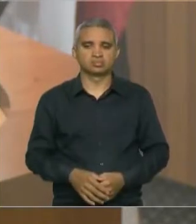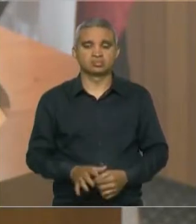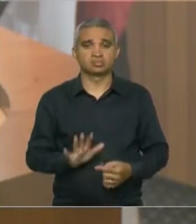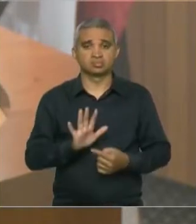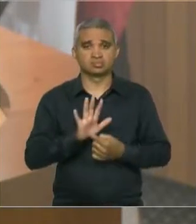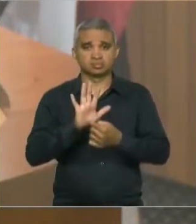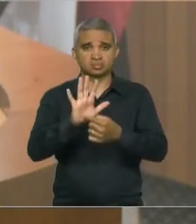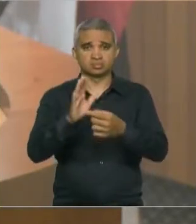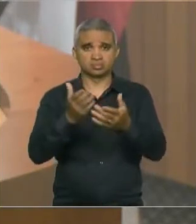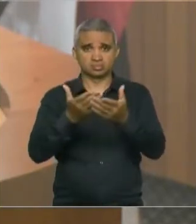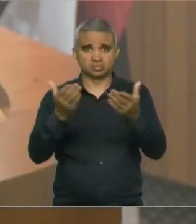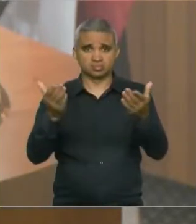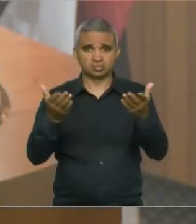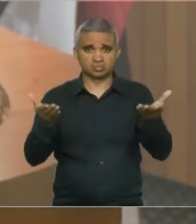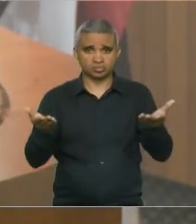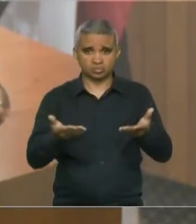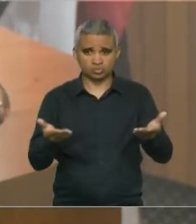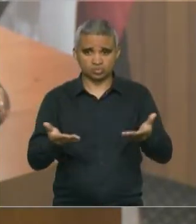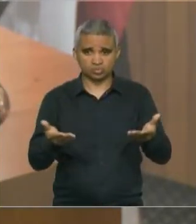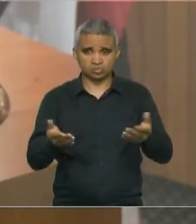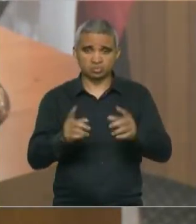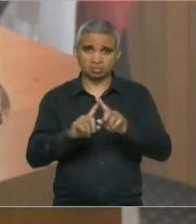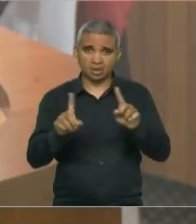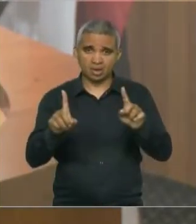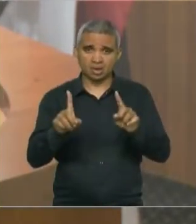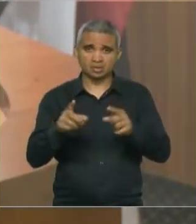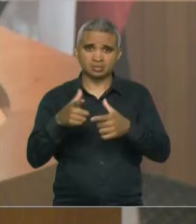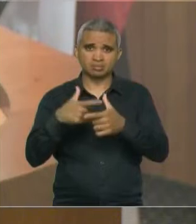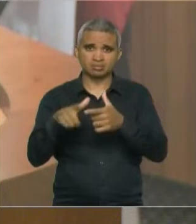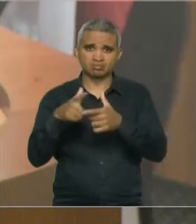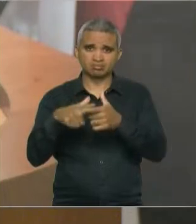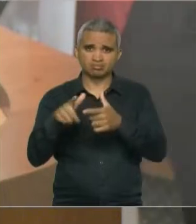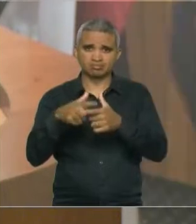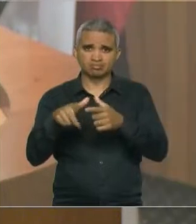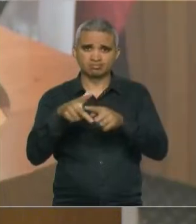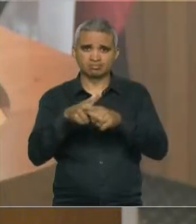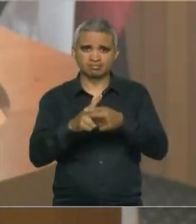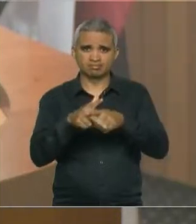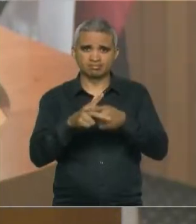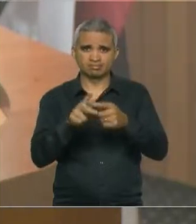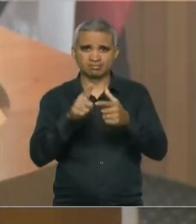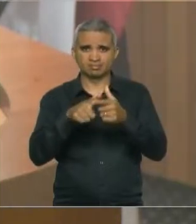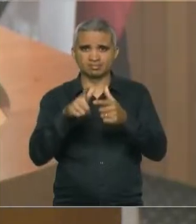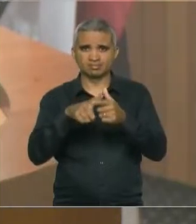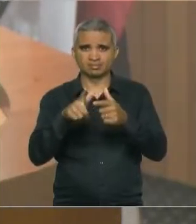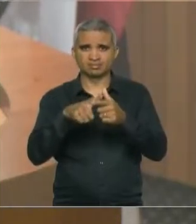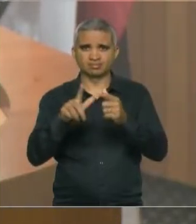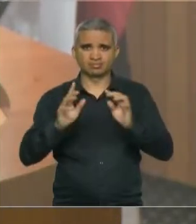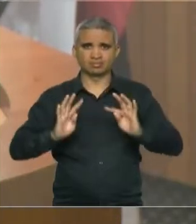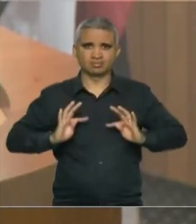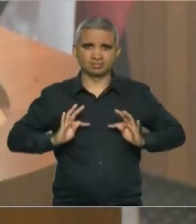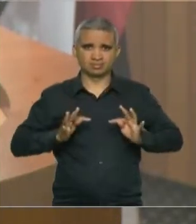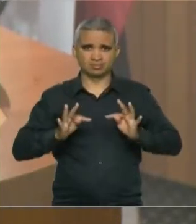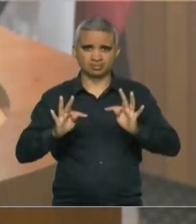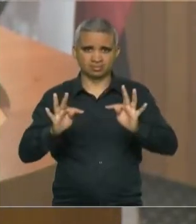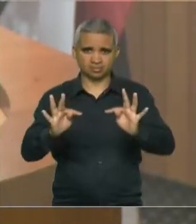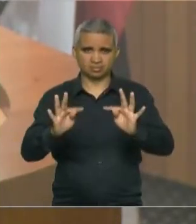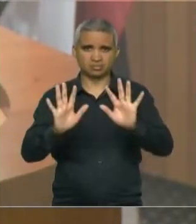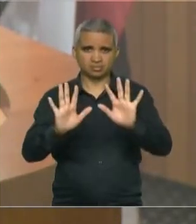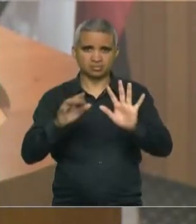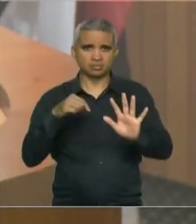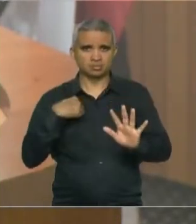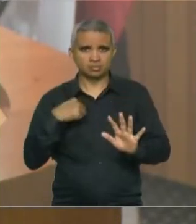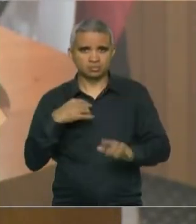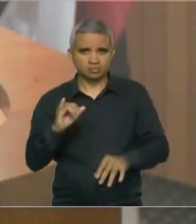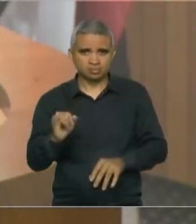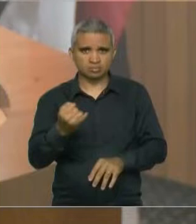hoje, mas enquanto não se resolve esse pequeno problema tecnológico, a gente vai